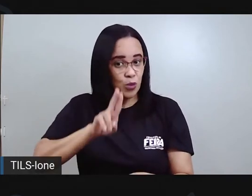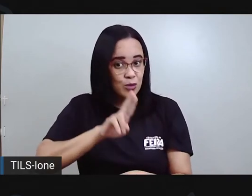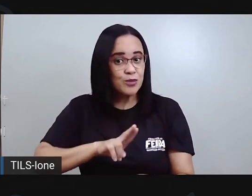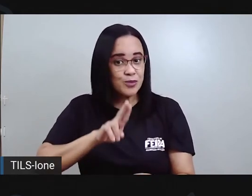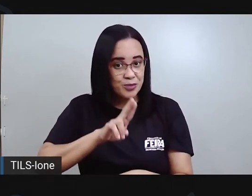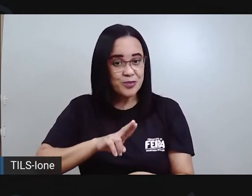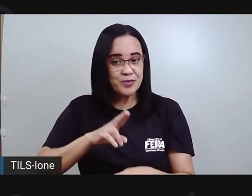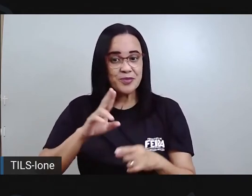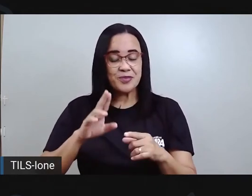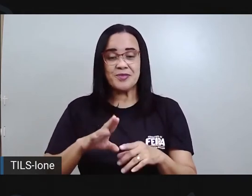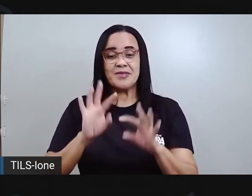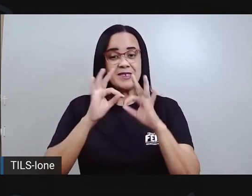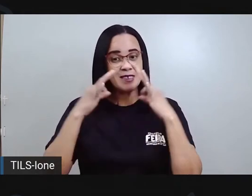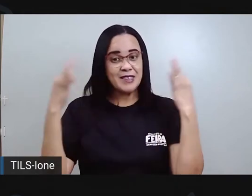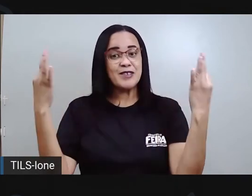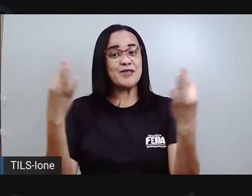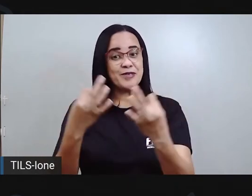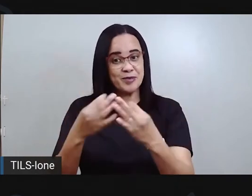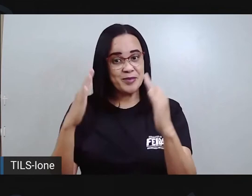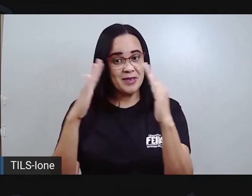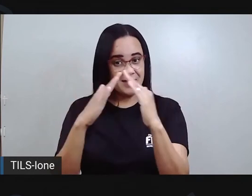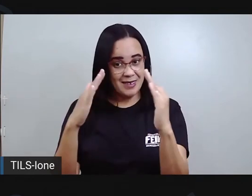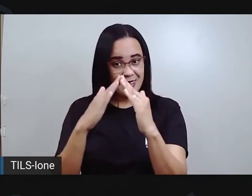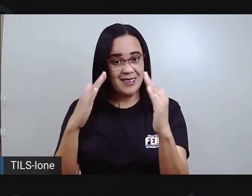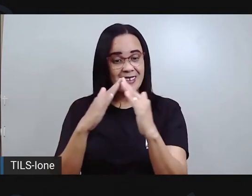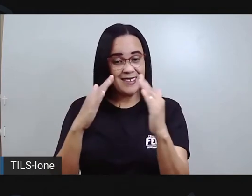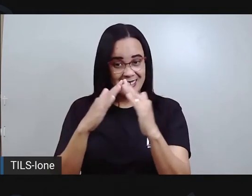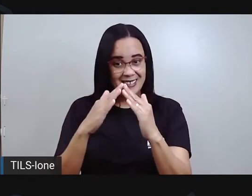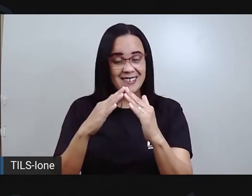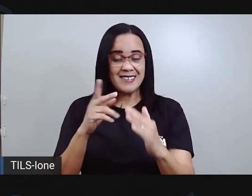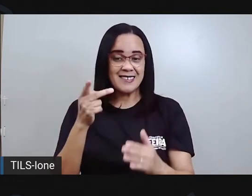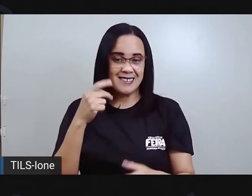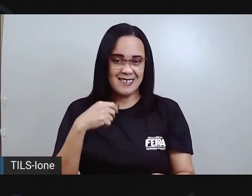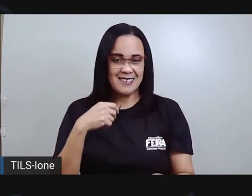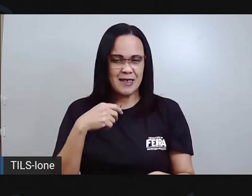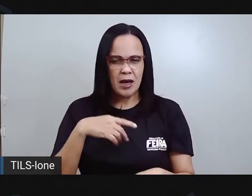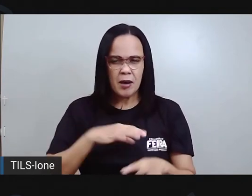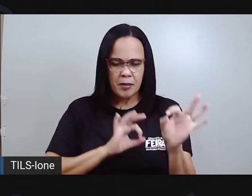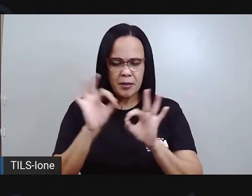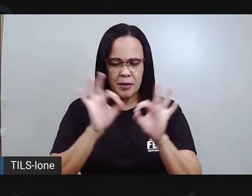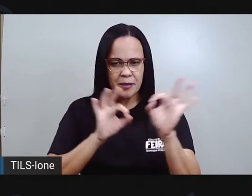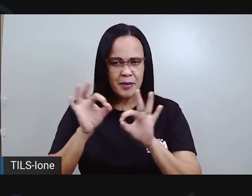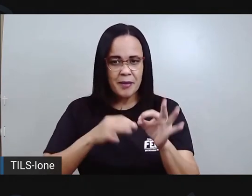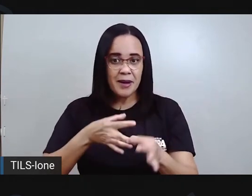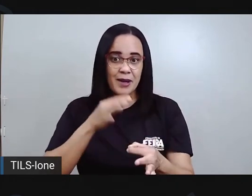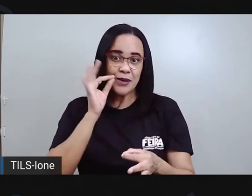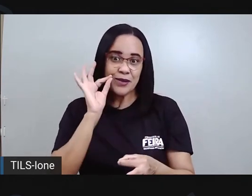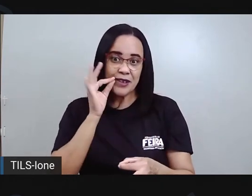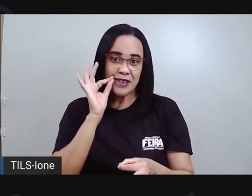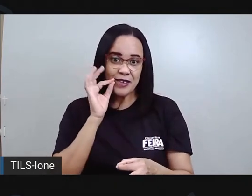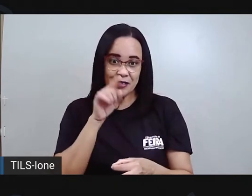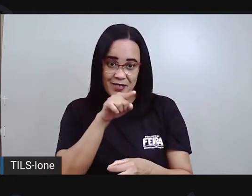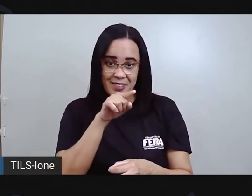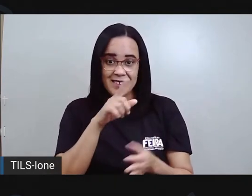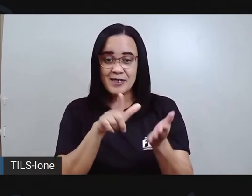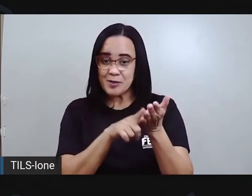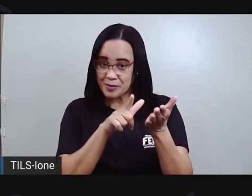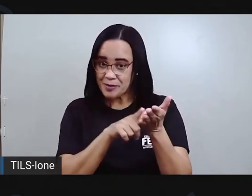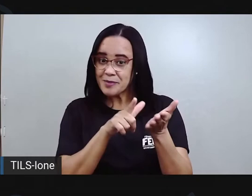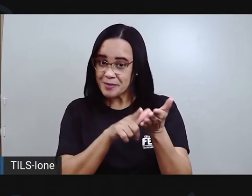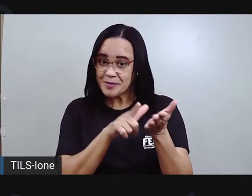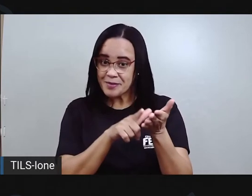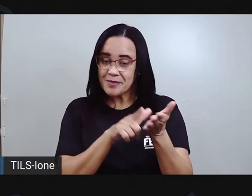que a família da gente usa para preparar o café. Isso mesmo.